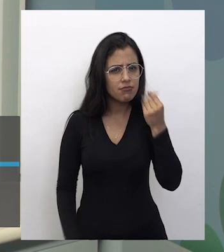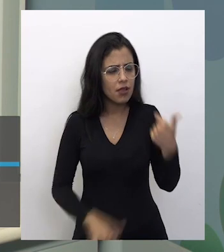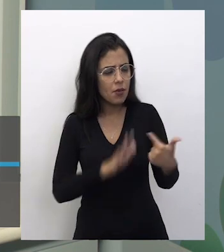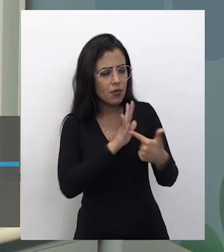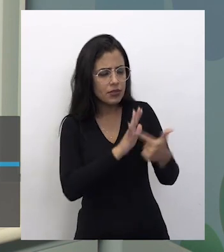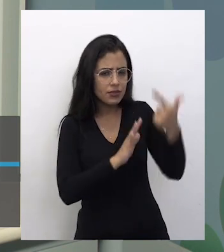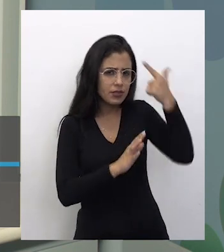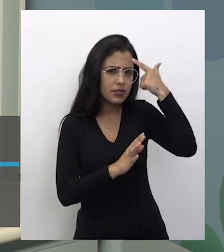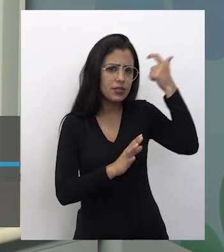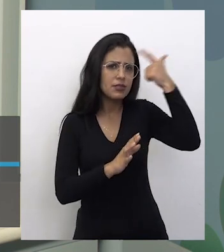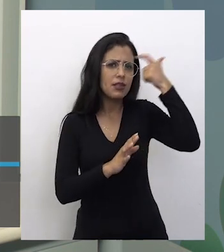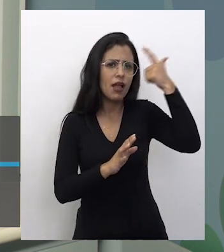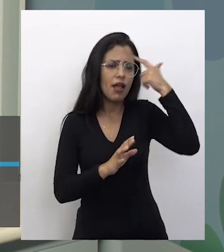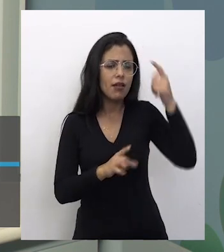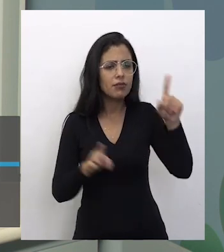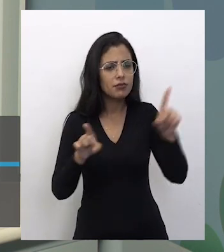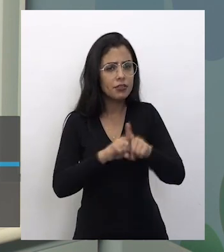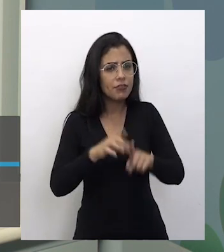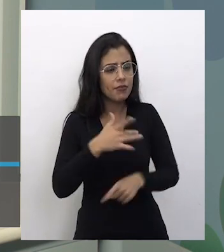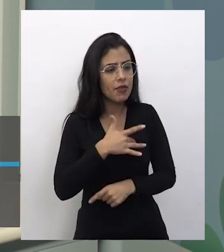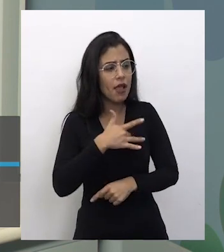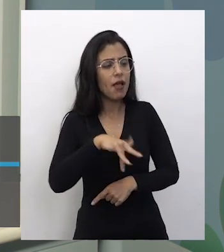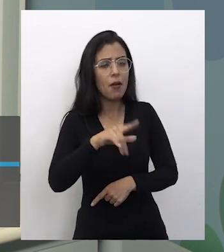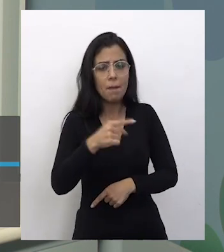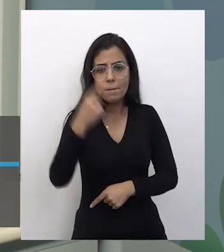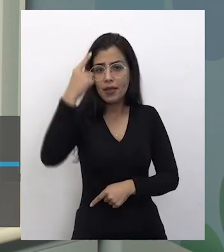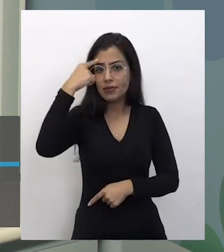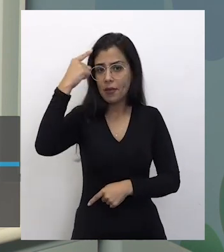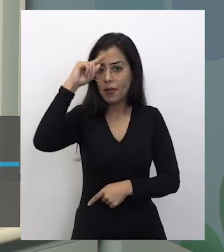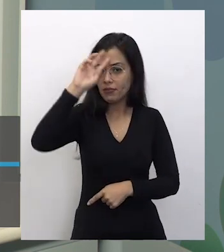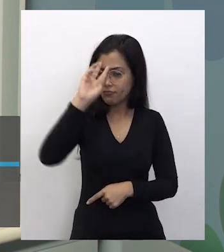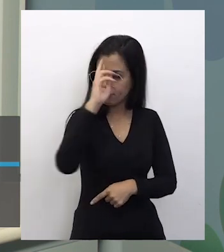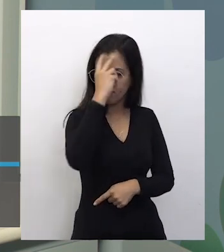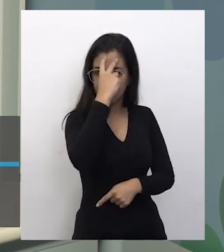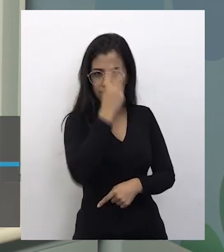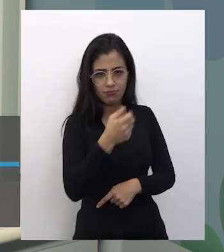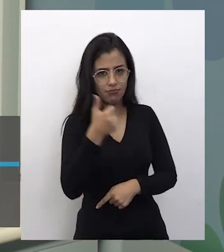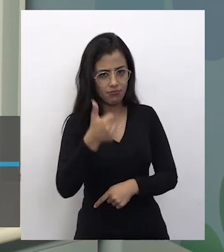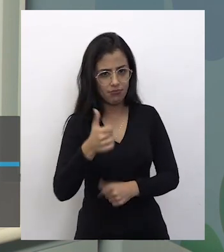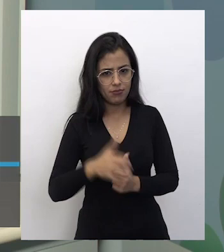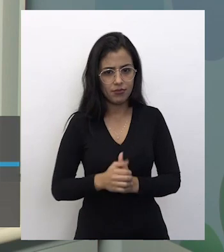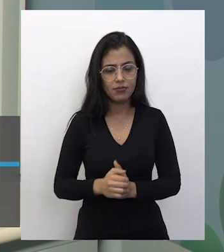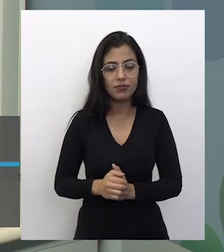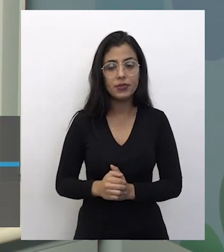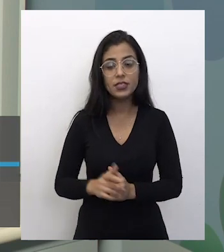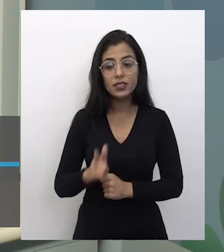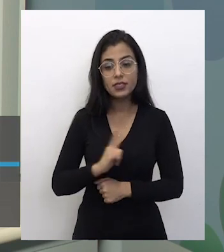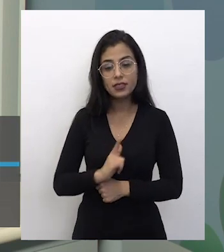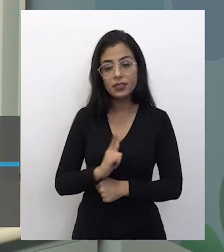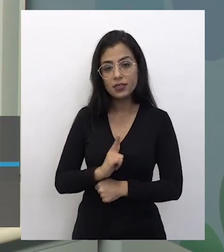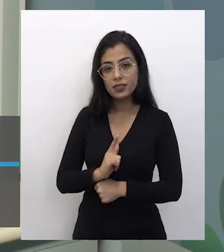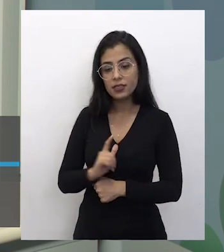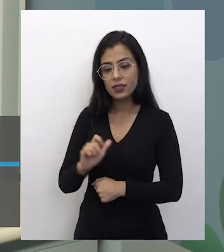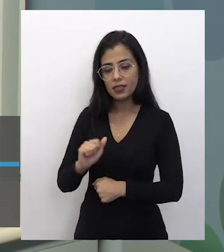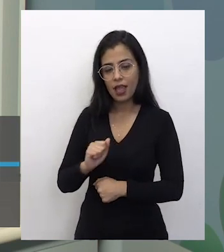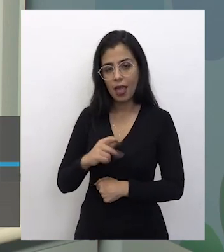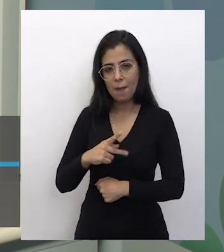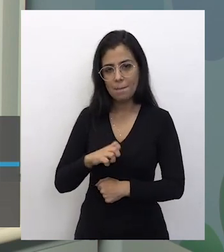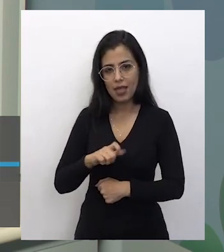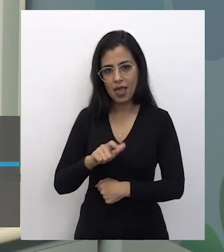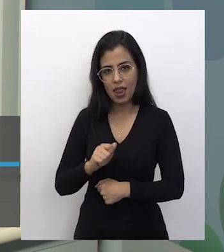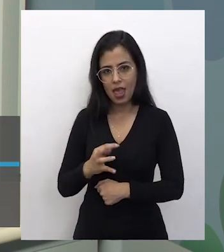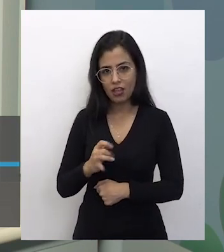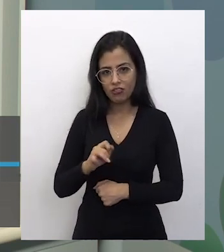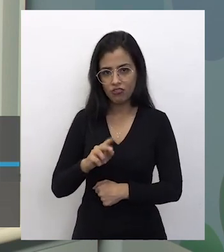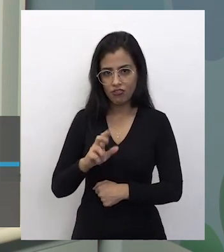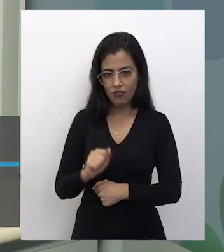ideia e fazer valer o seu pensamento para o outro, tudo bem? Então, temos isso. E aí, a palavra apelativa